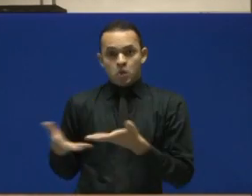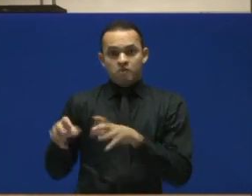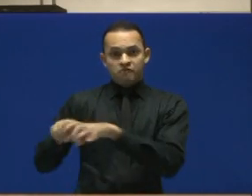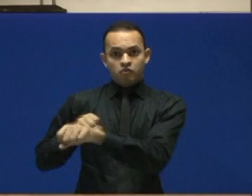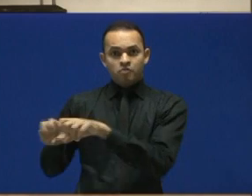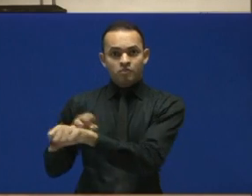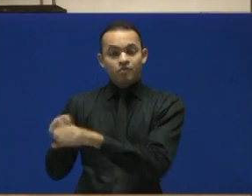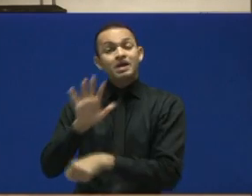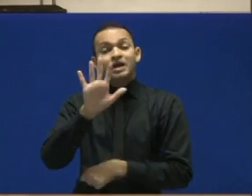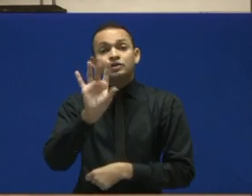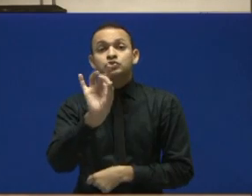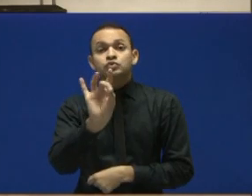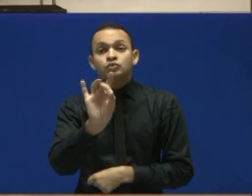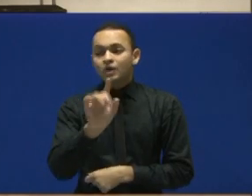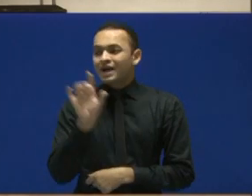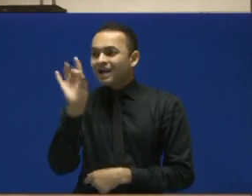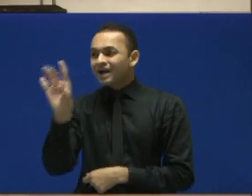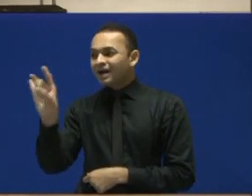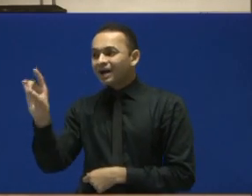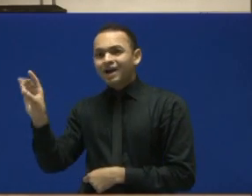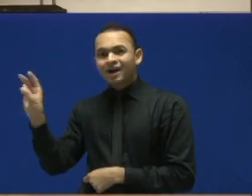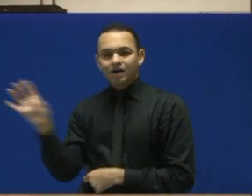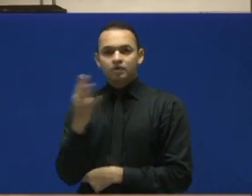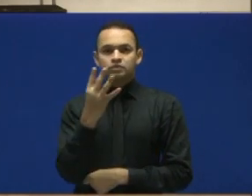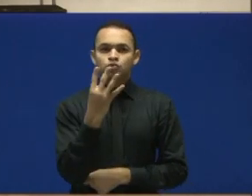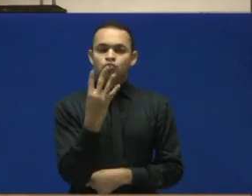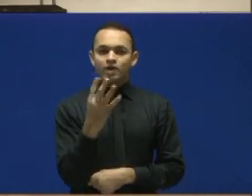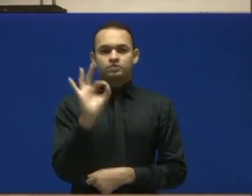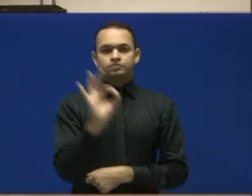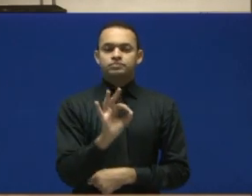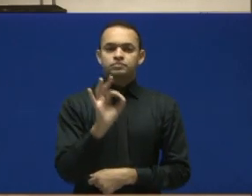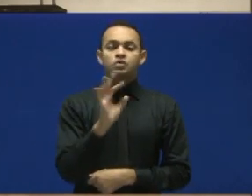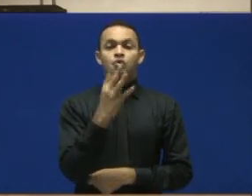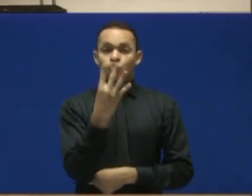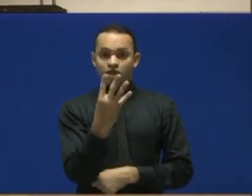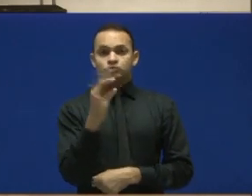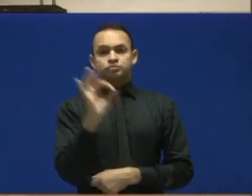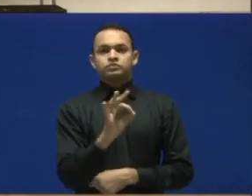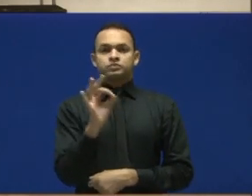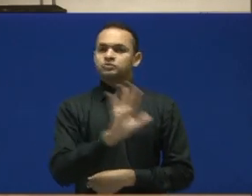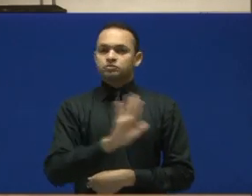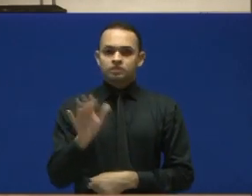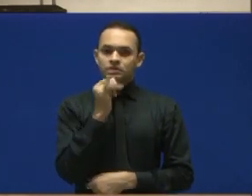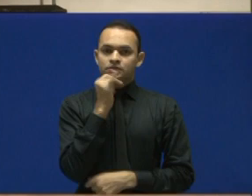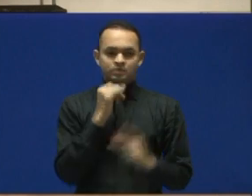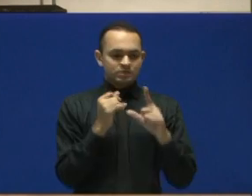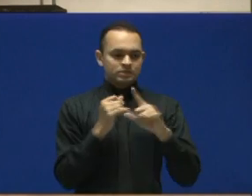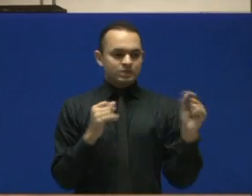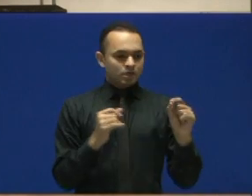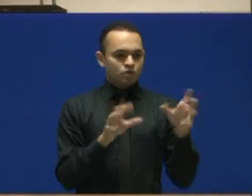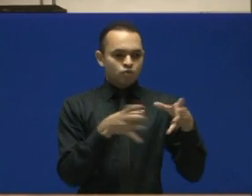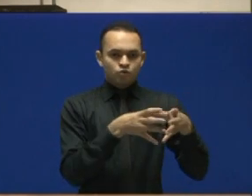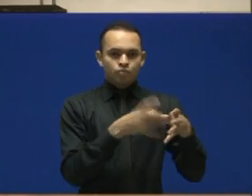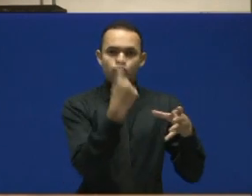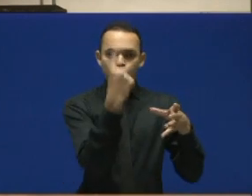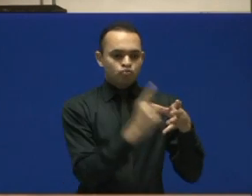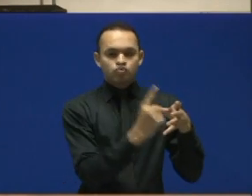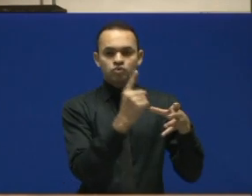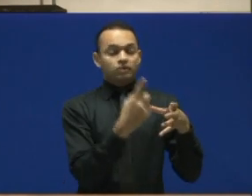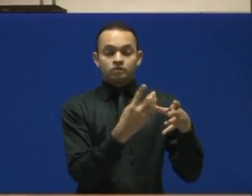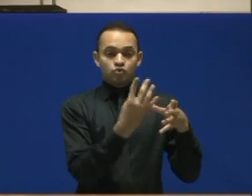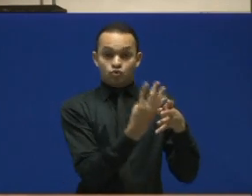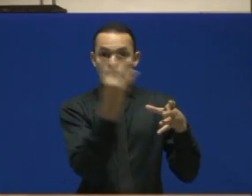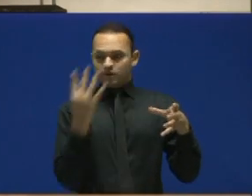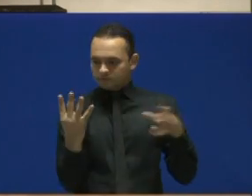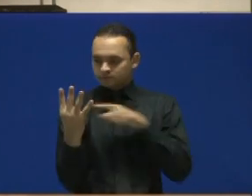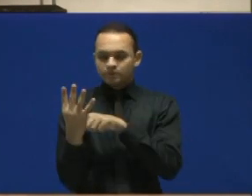representam cada um deles 4 sem apenas quatro em 100 conseguem sentar